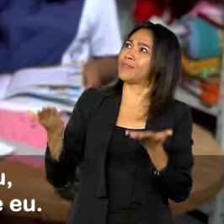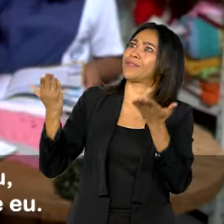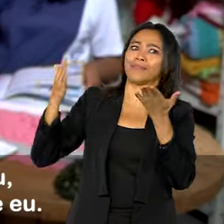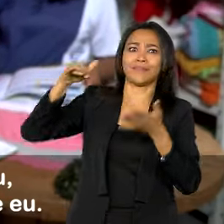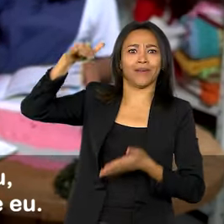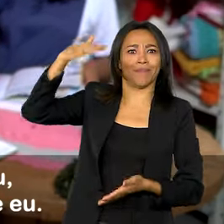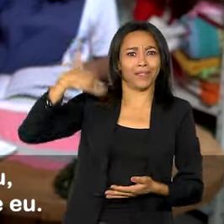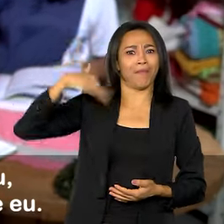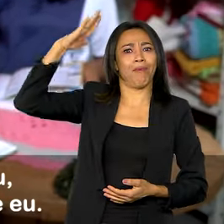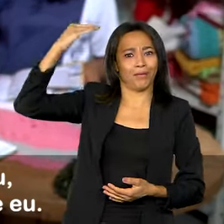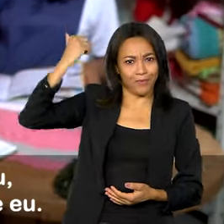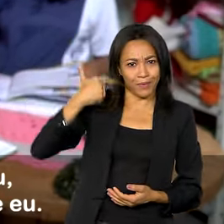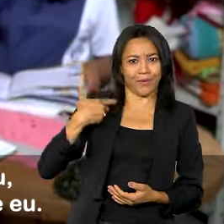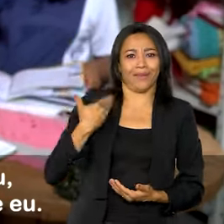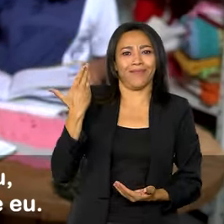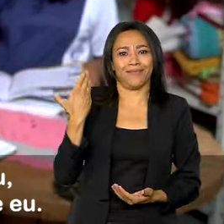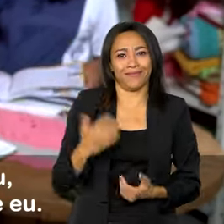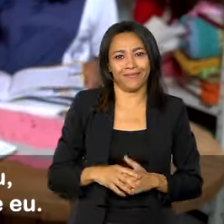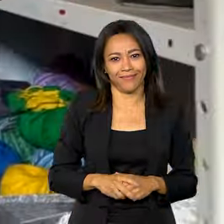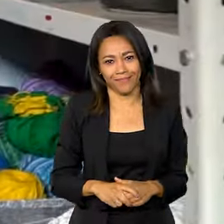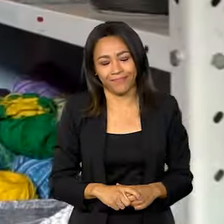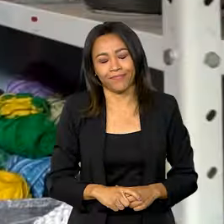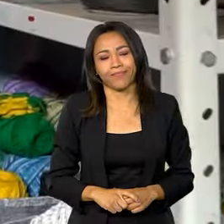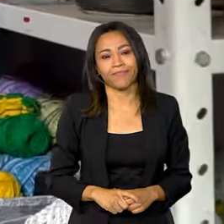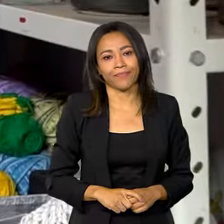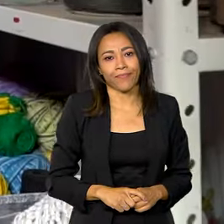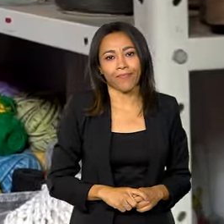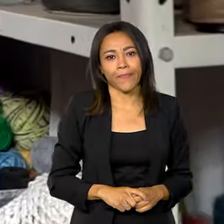céu o tamanho desses meninos já tá maior do que